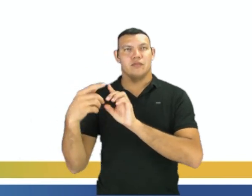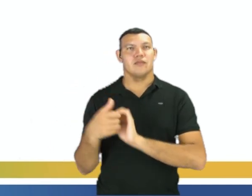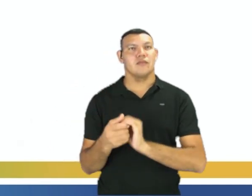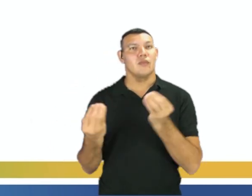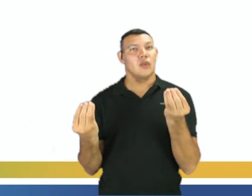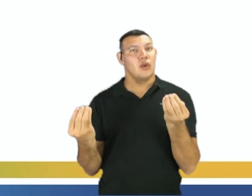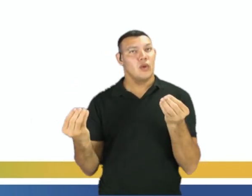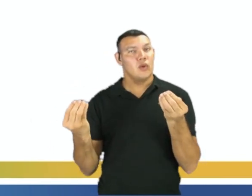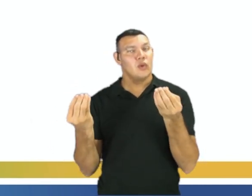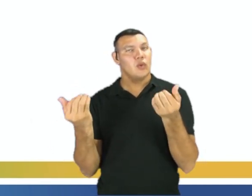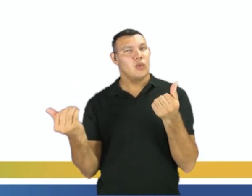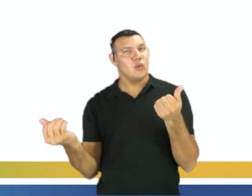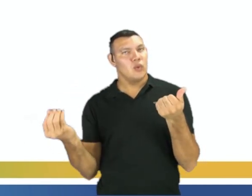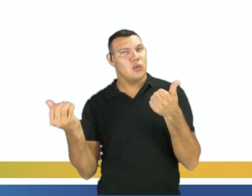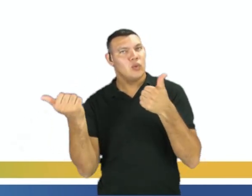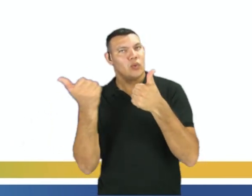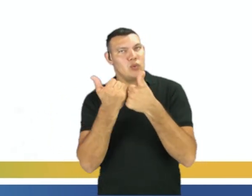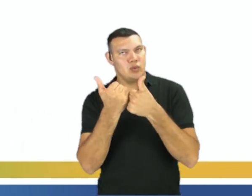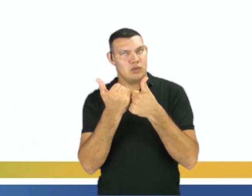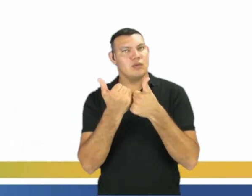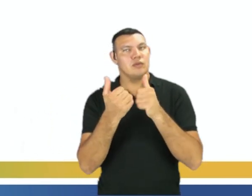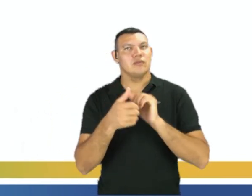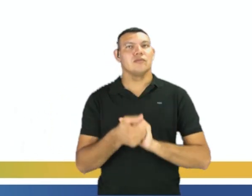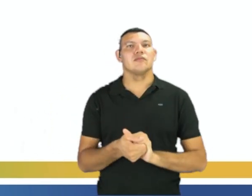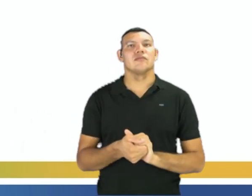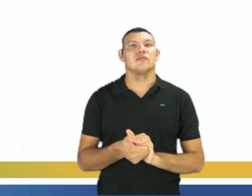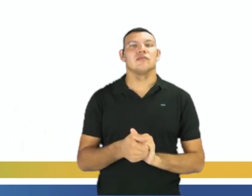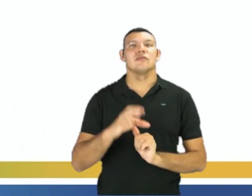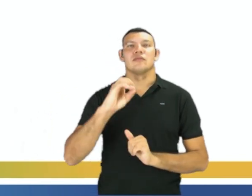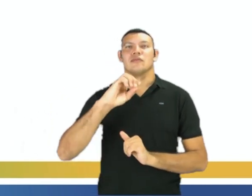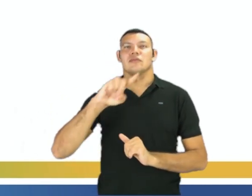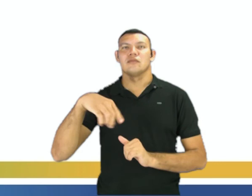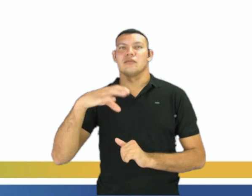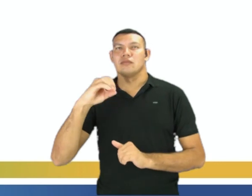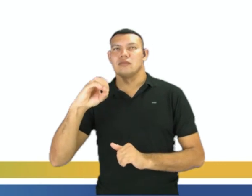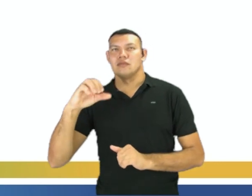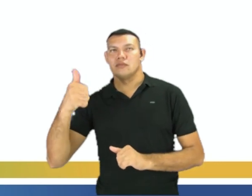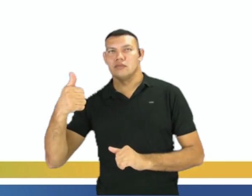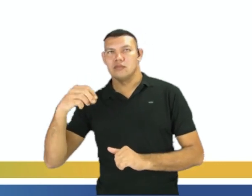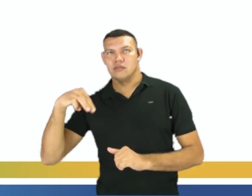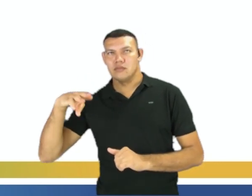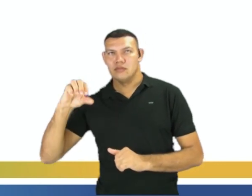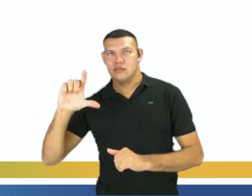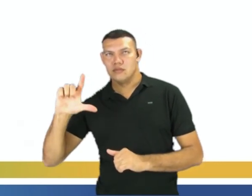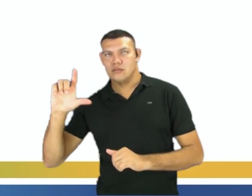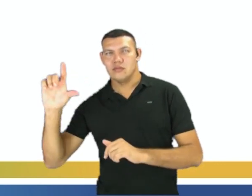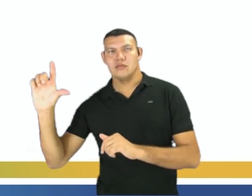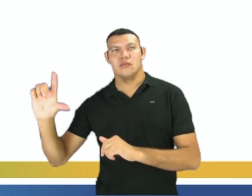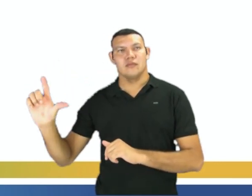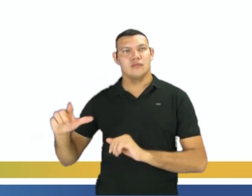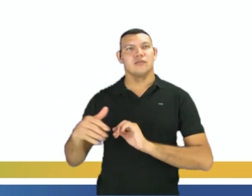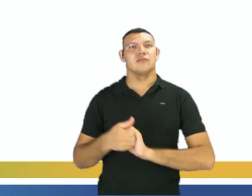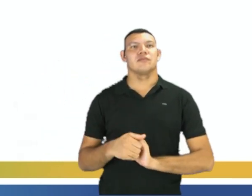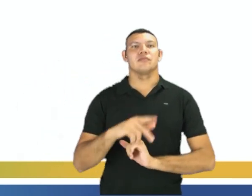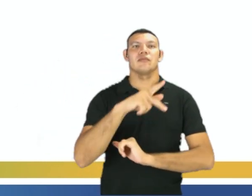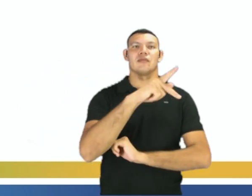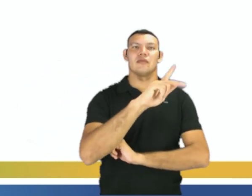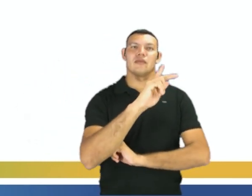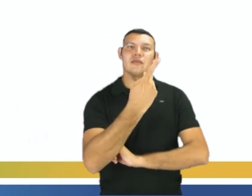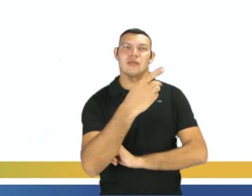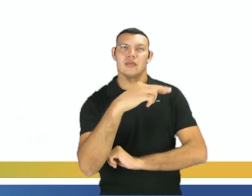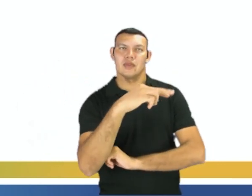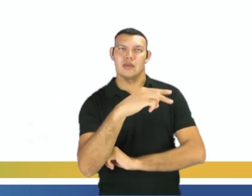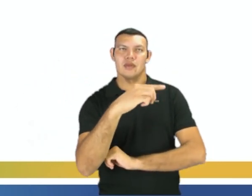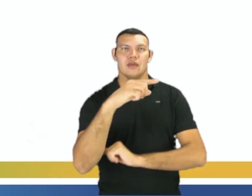vai substituir aqui a concentração que ele deu na questão, 0,001 mol por litro. Então, vai ficar pH